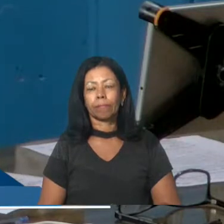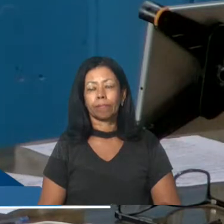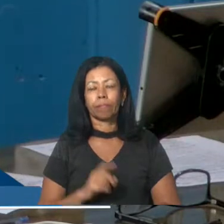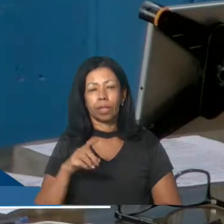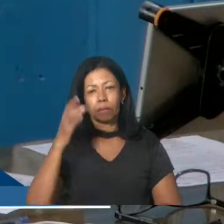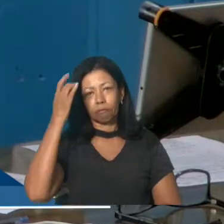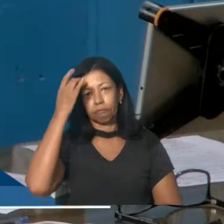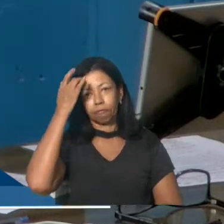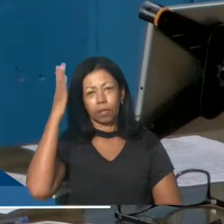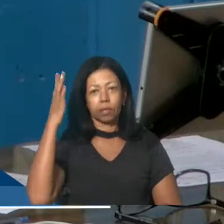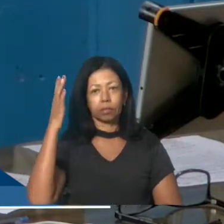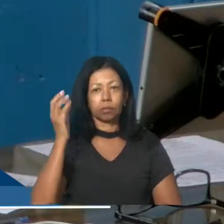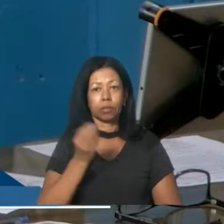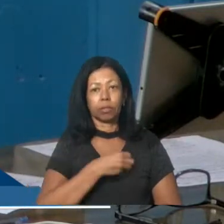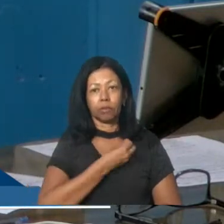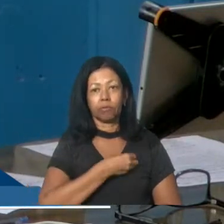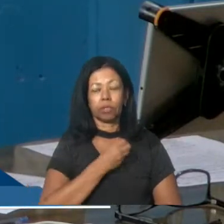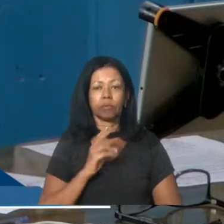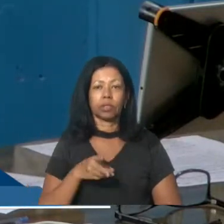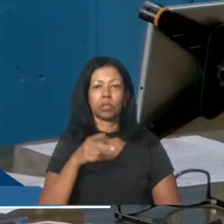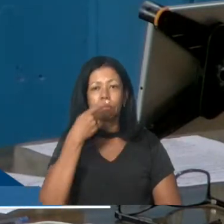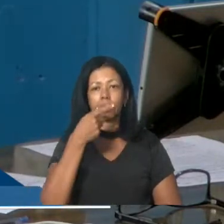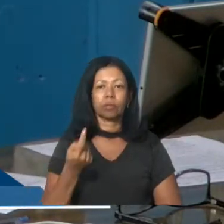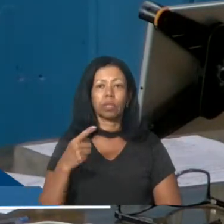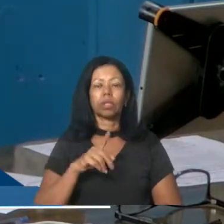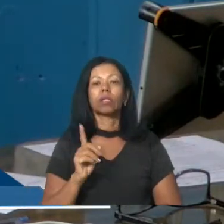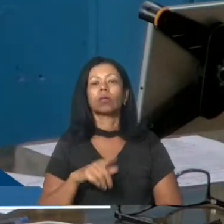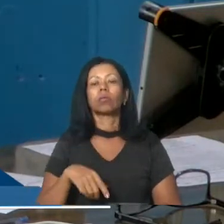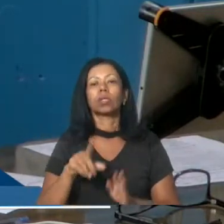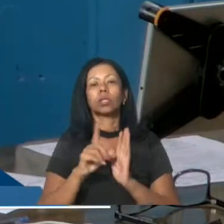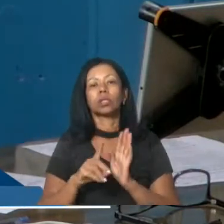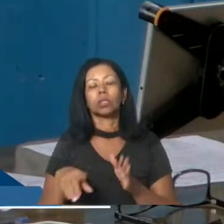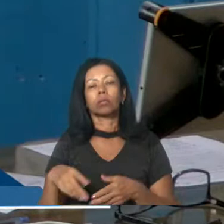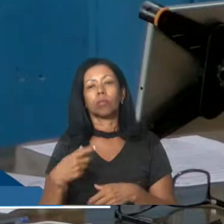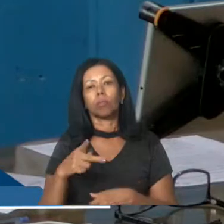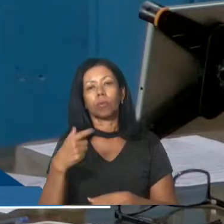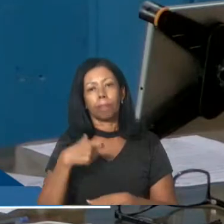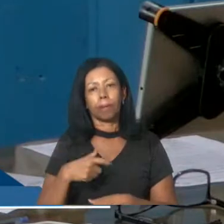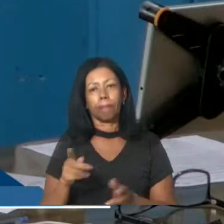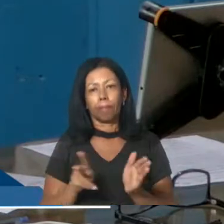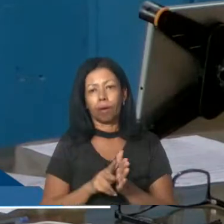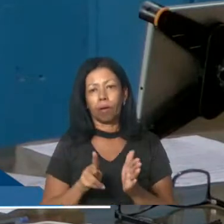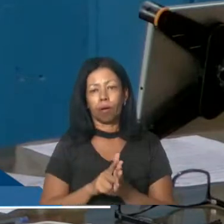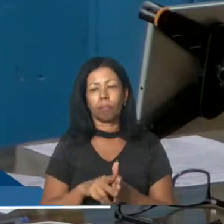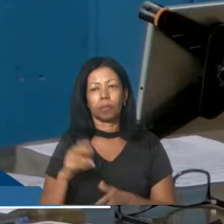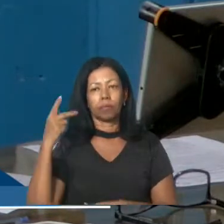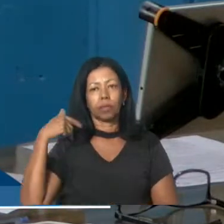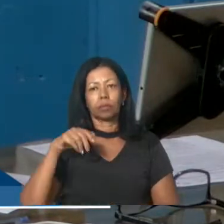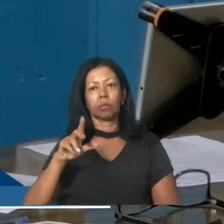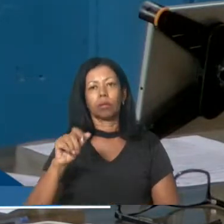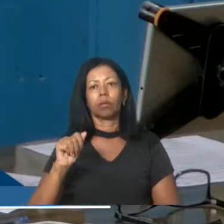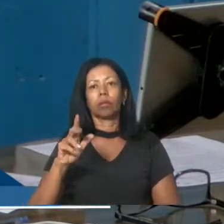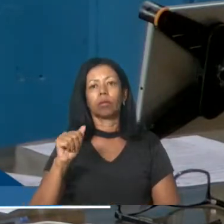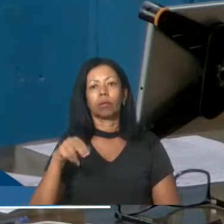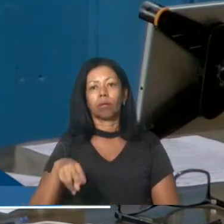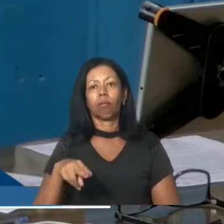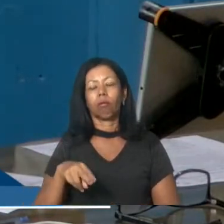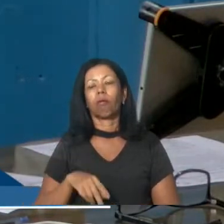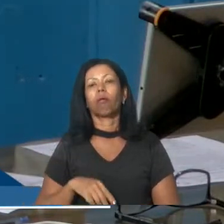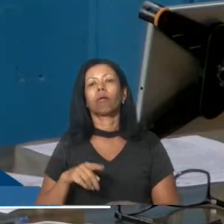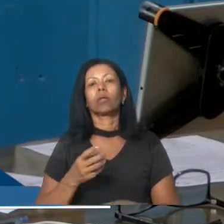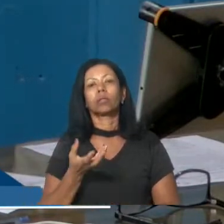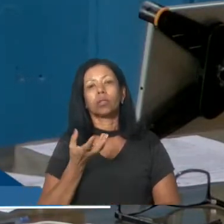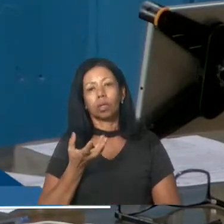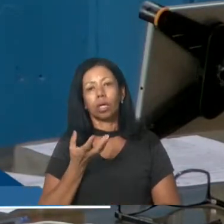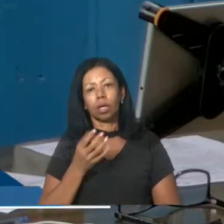fácil. Eu vivo, mas sempre digo isso aqui, eu não estou legislando em causa própria. Vereador Alan Matias, a gente sempre discute isso, cara. Elas só querem